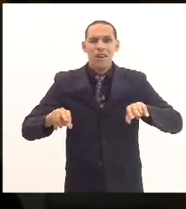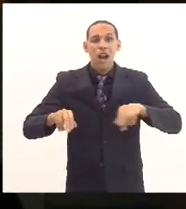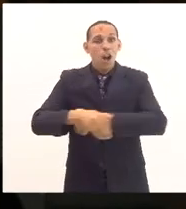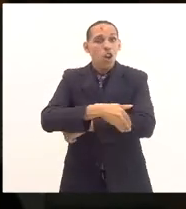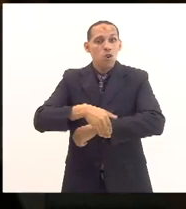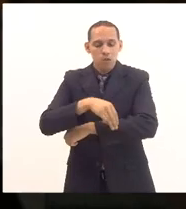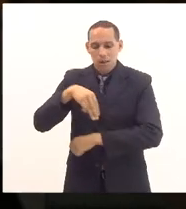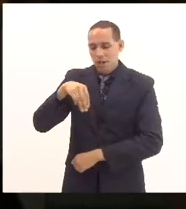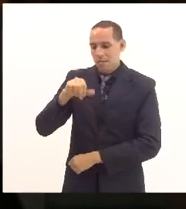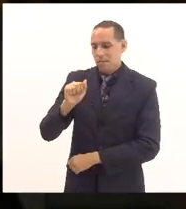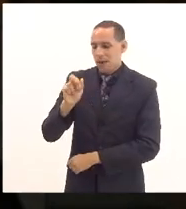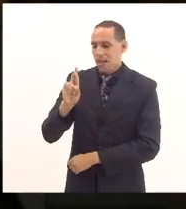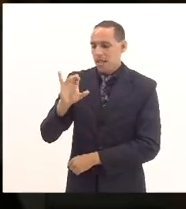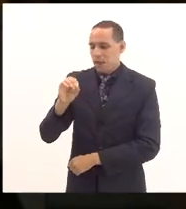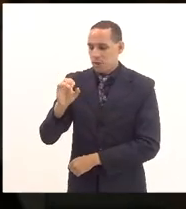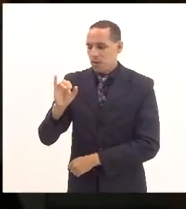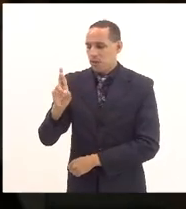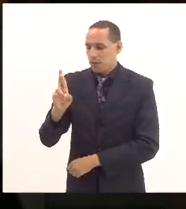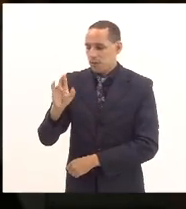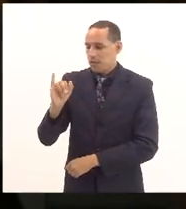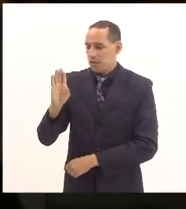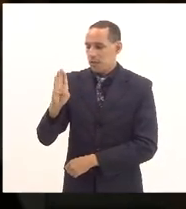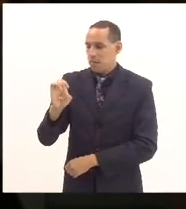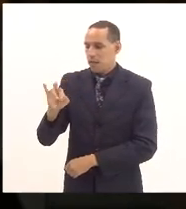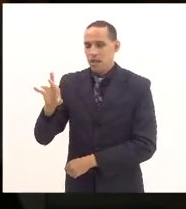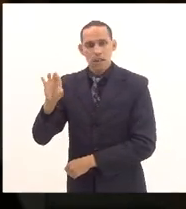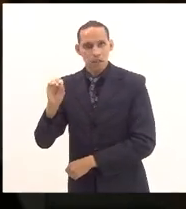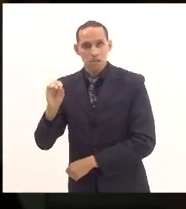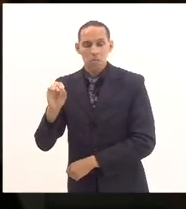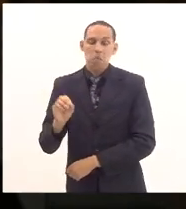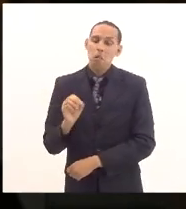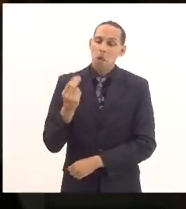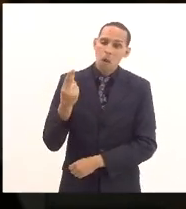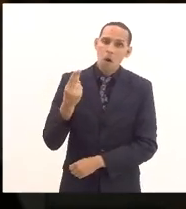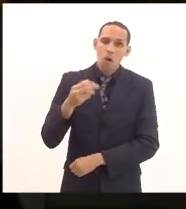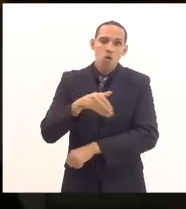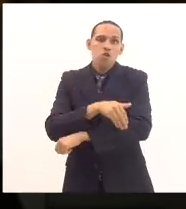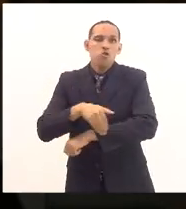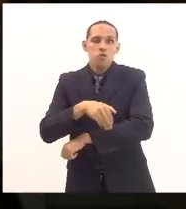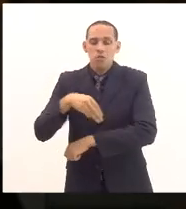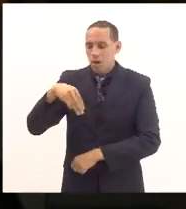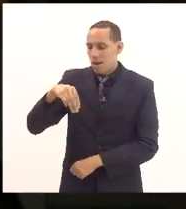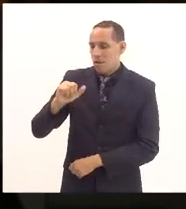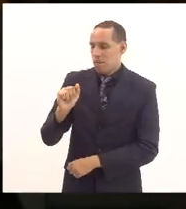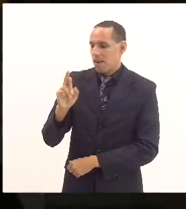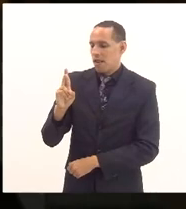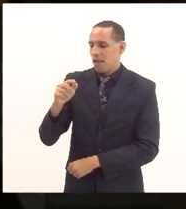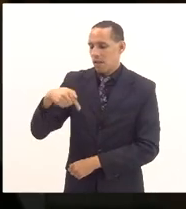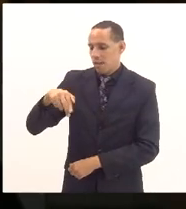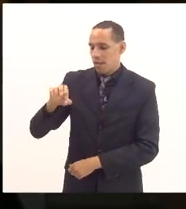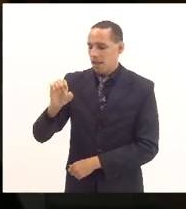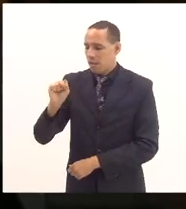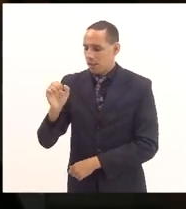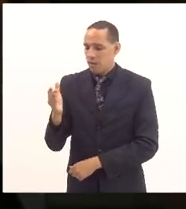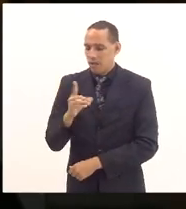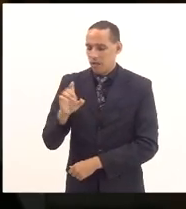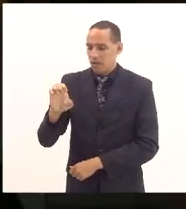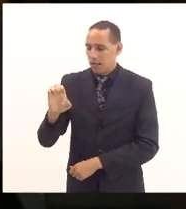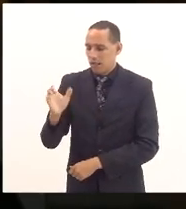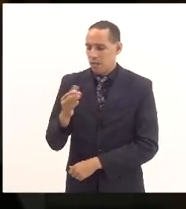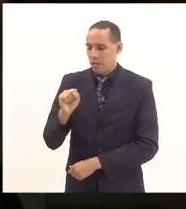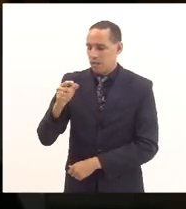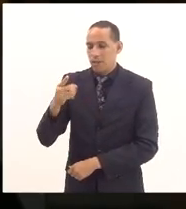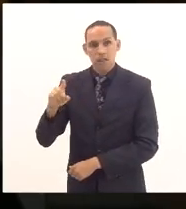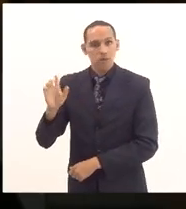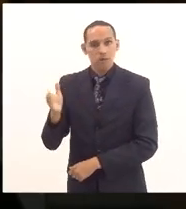Mário Ribeiro, quer seja pelo lado da Rua Marquês de São Vicente. E um pouco